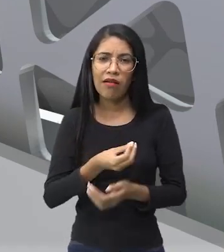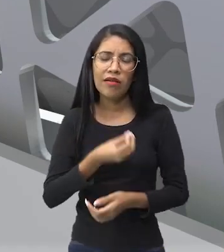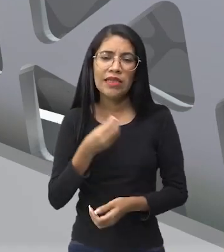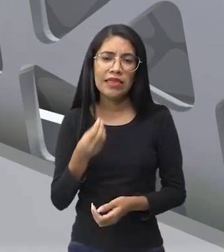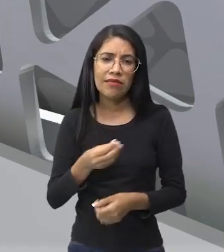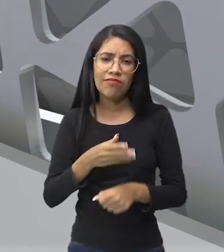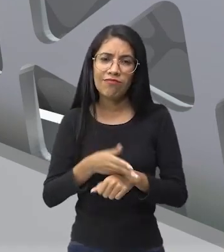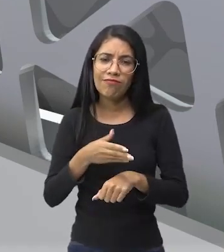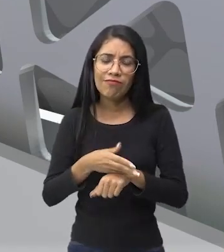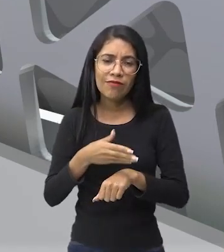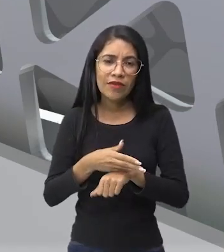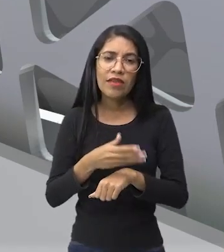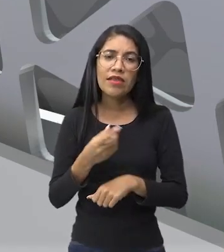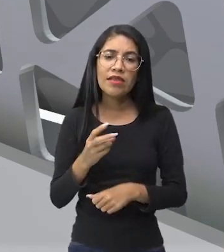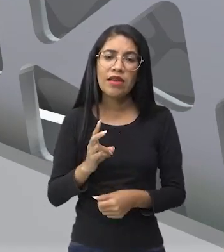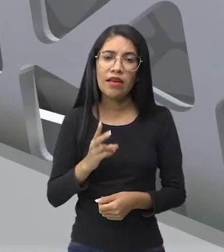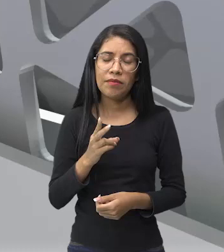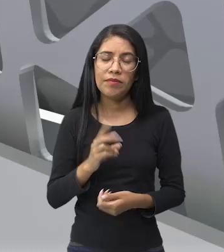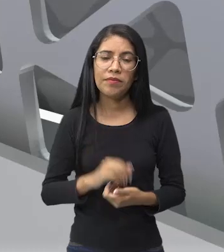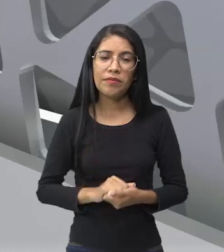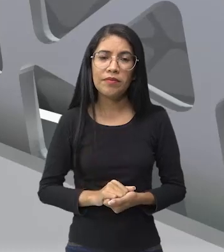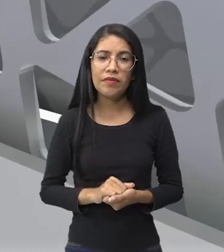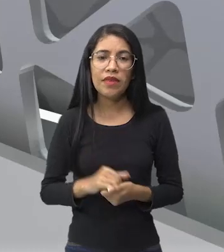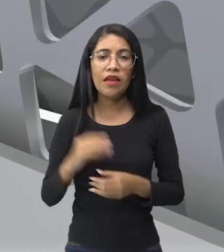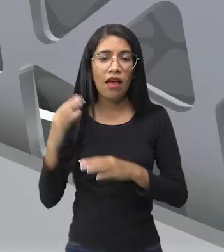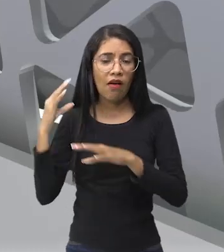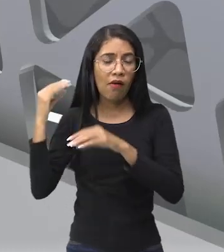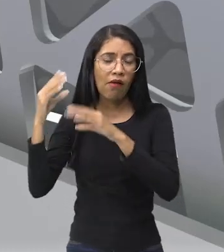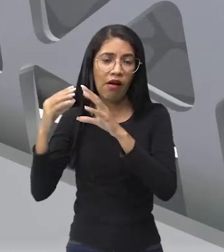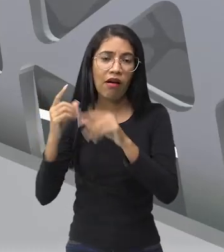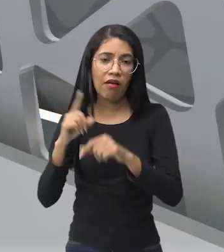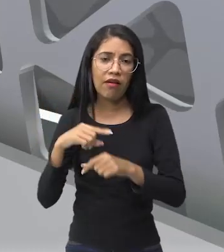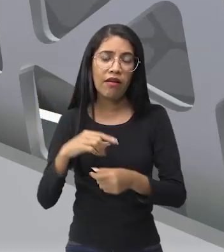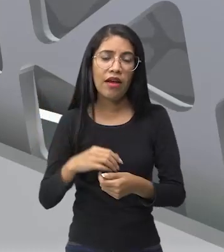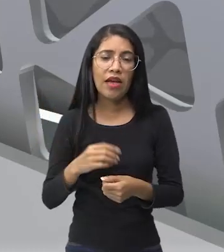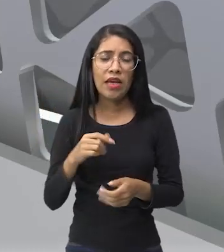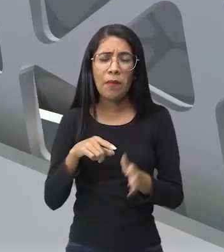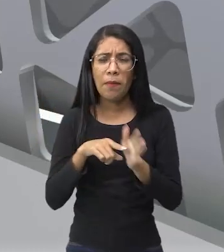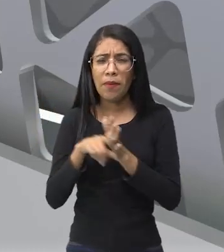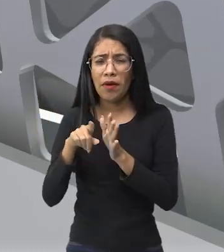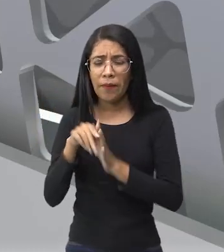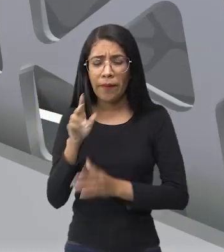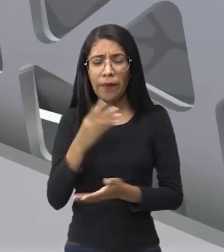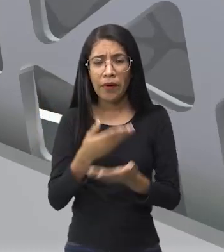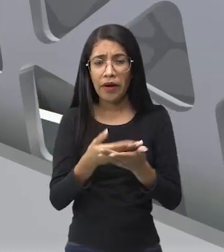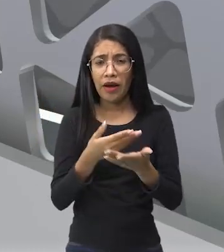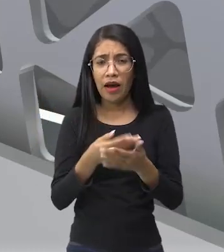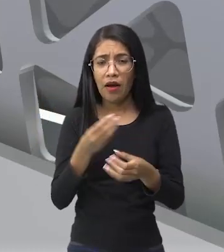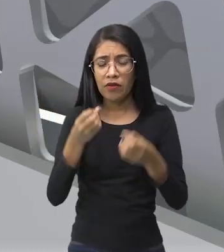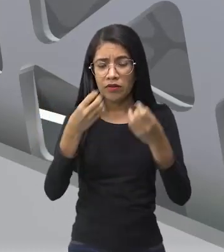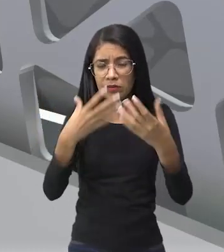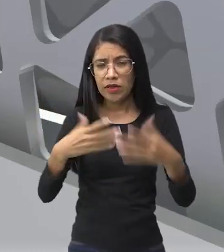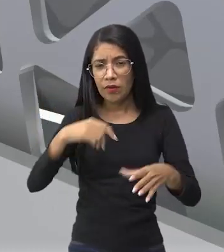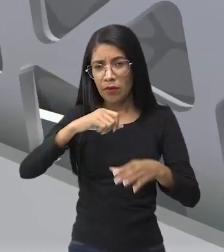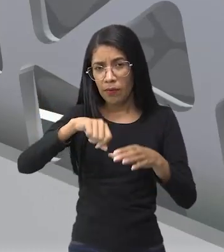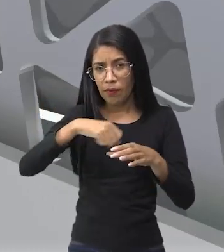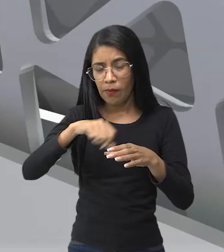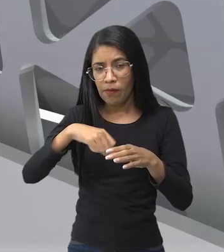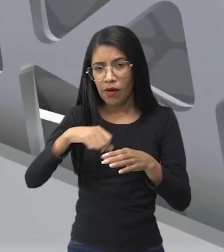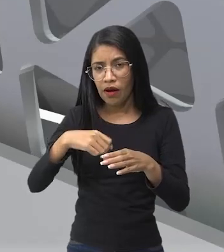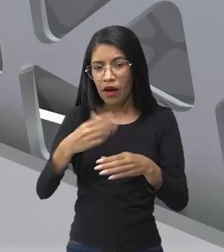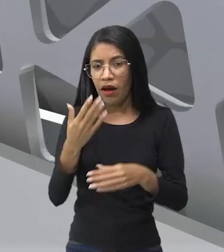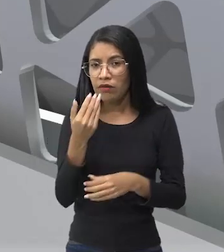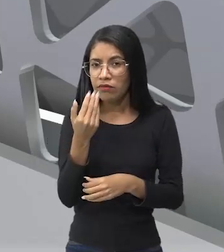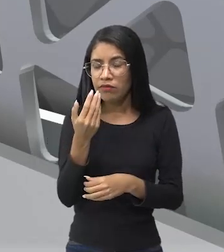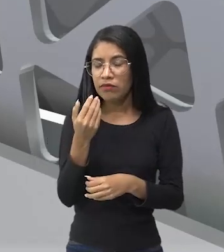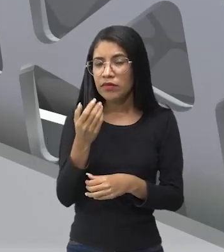presente na nossa alimentação. Isso é uma herança. Eu sempre pergunto nas minhas aulas, quando eu falo de comida, né, da questão